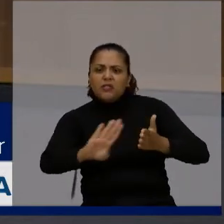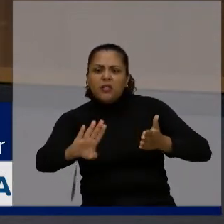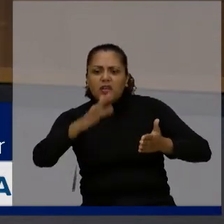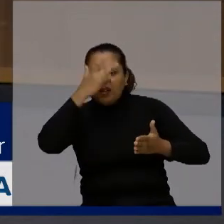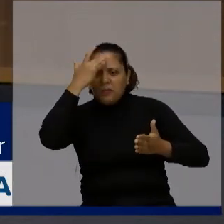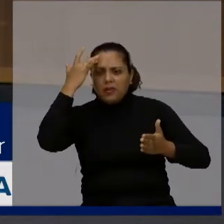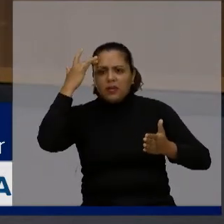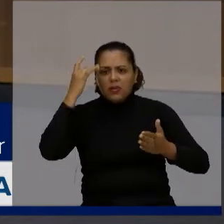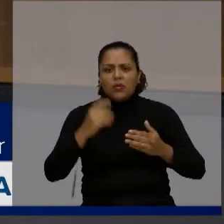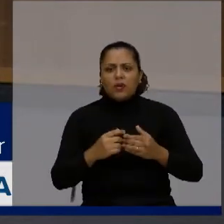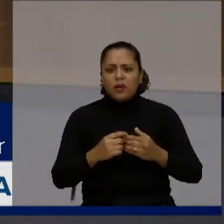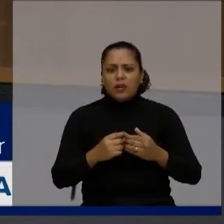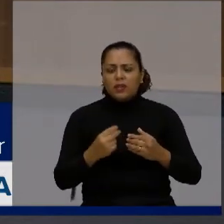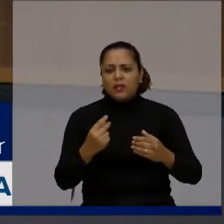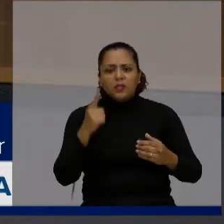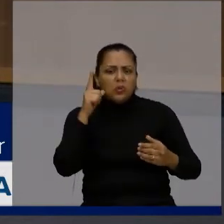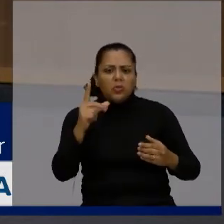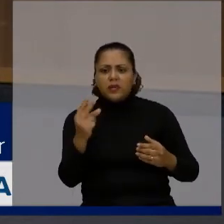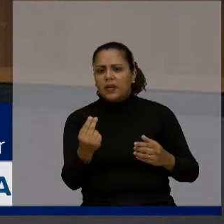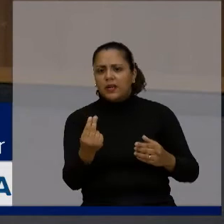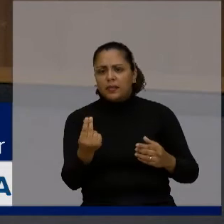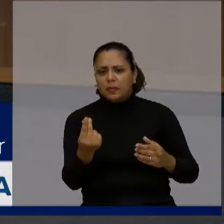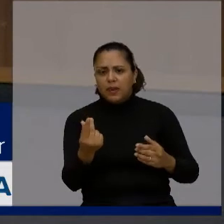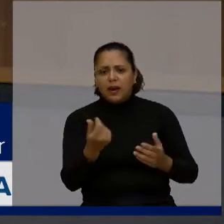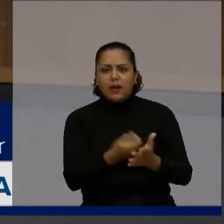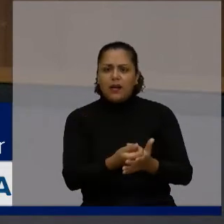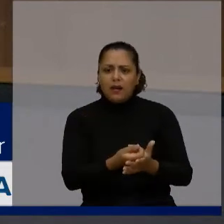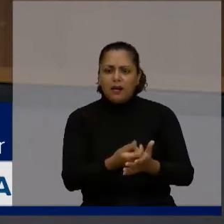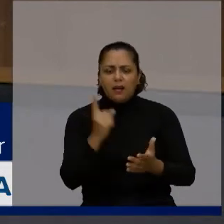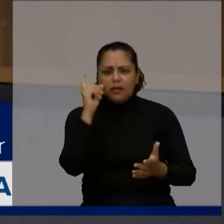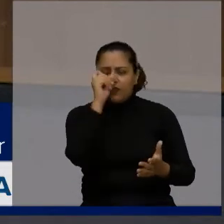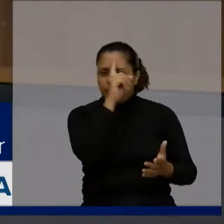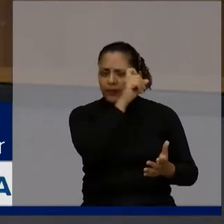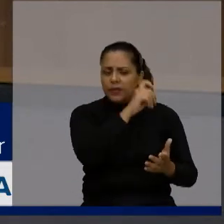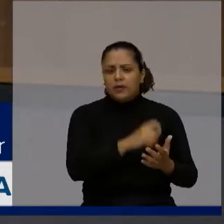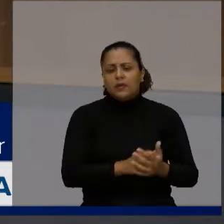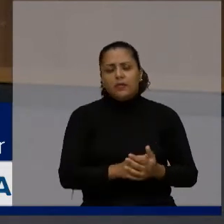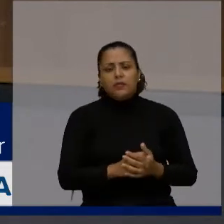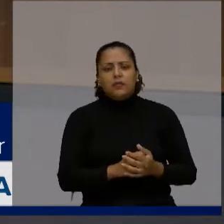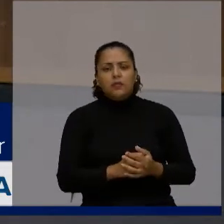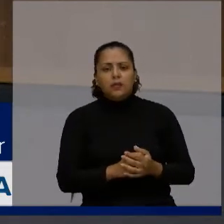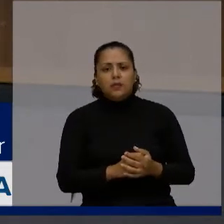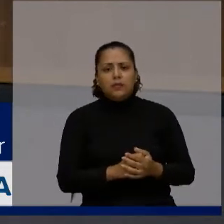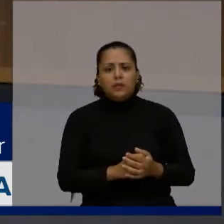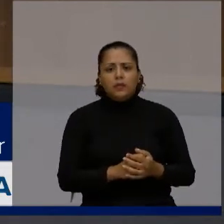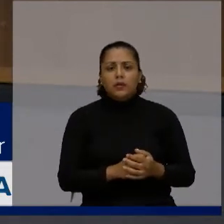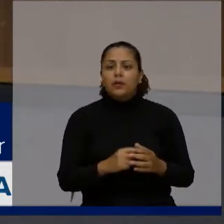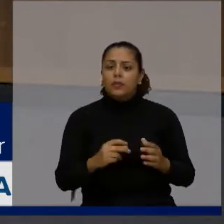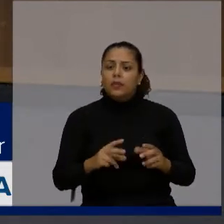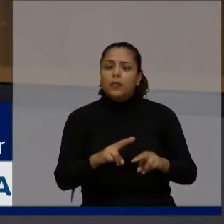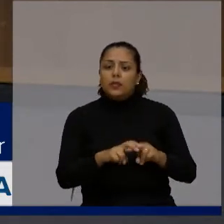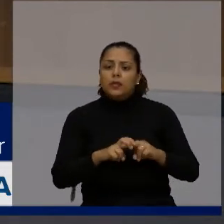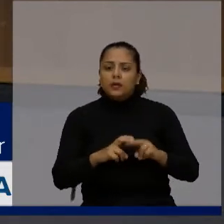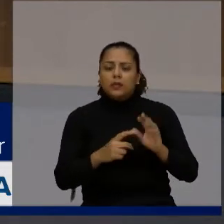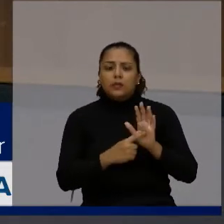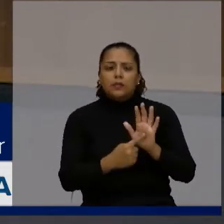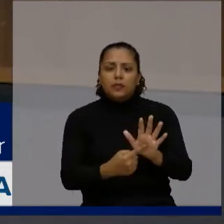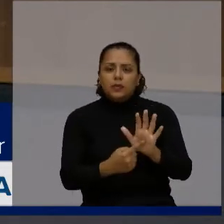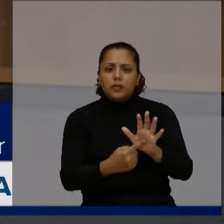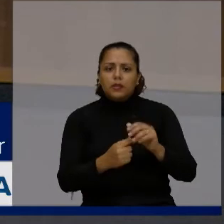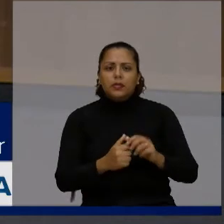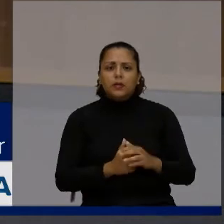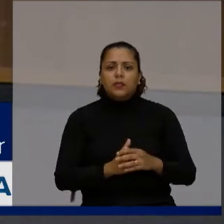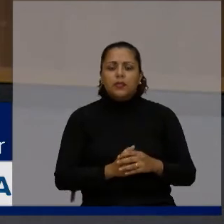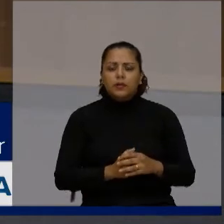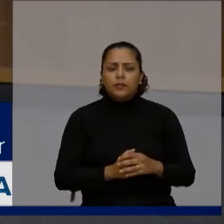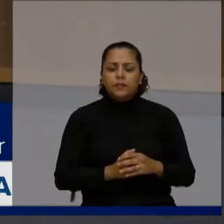uma tragédia social. Então, é por isso que eu estou aqui reiterando aos vereadores para que não vote nesse destaque.